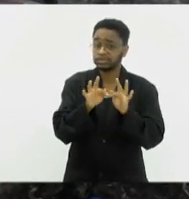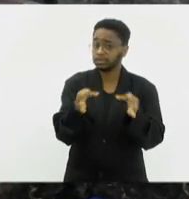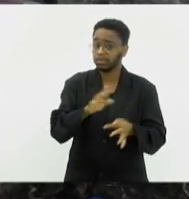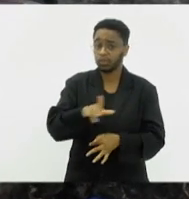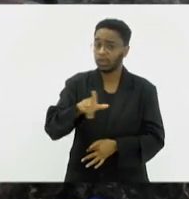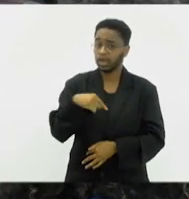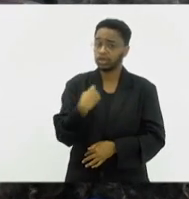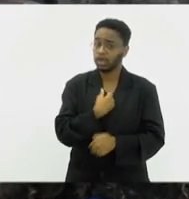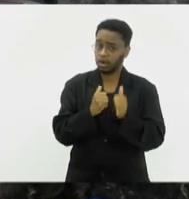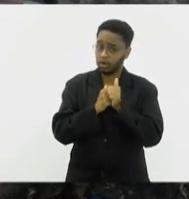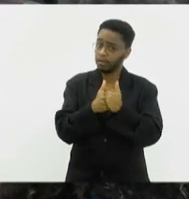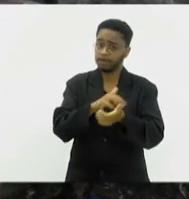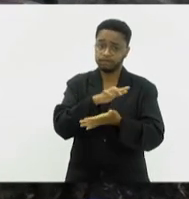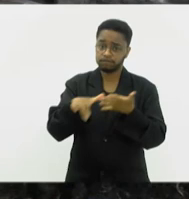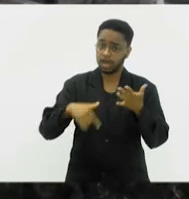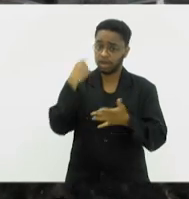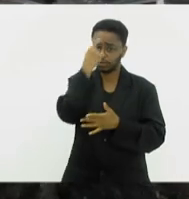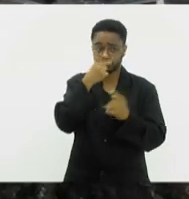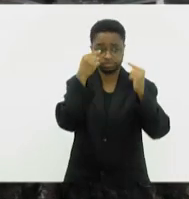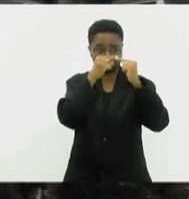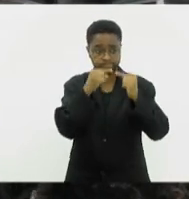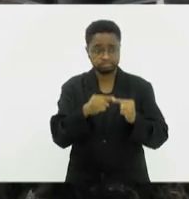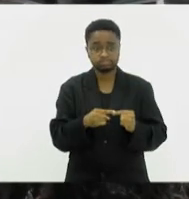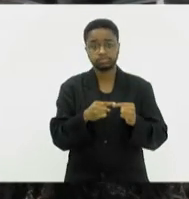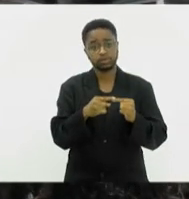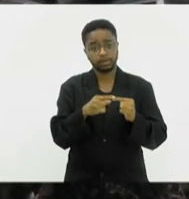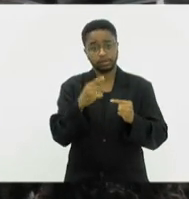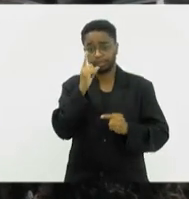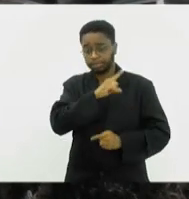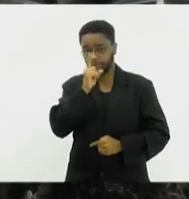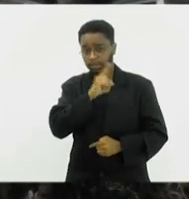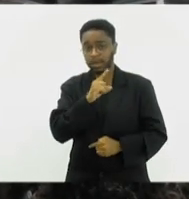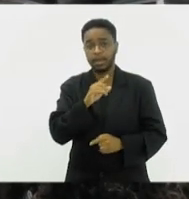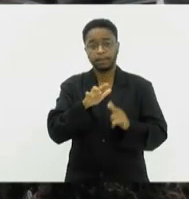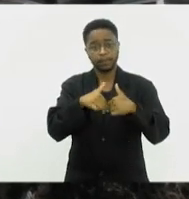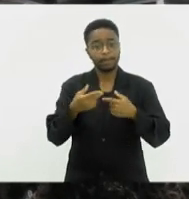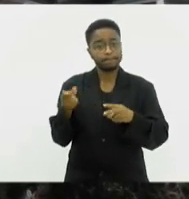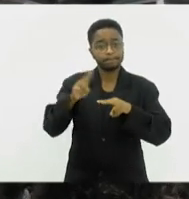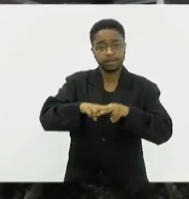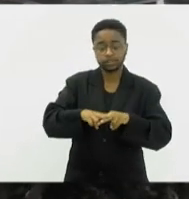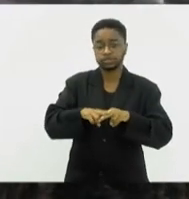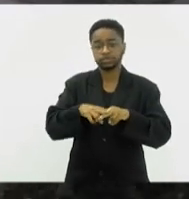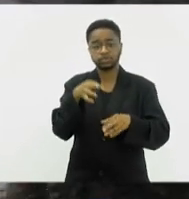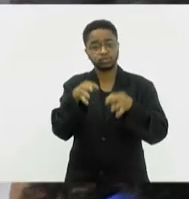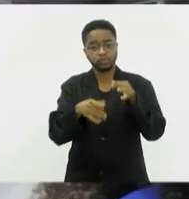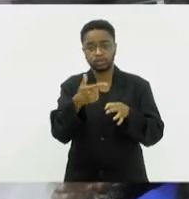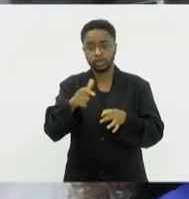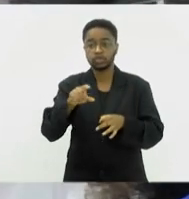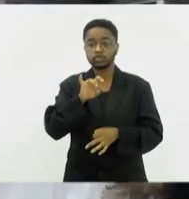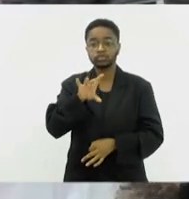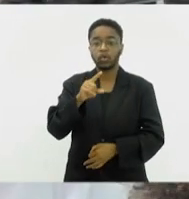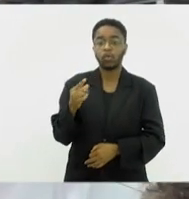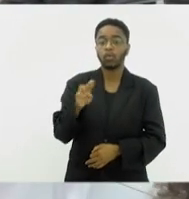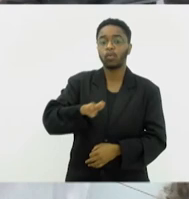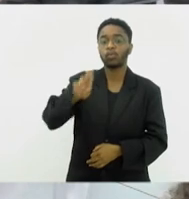acompanha vários casos de reconhecimento fotográfico dessas prisões injustas que são sustentadas única e exclusivamente. É ilegal,